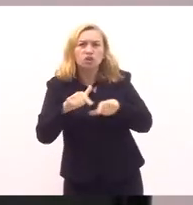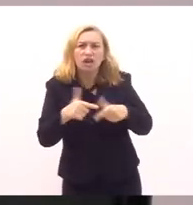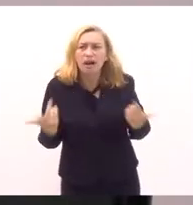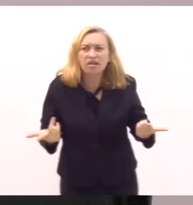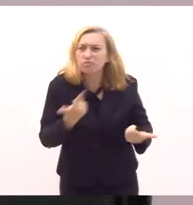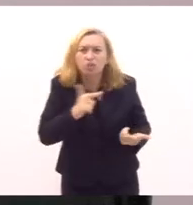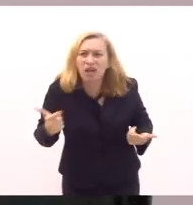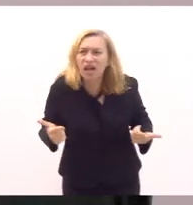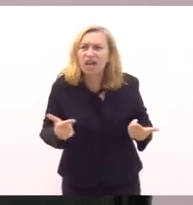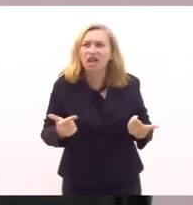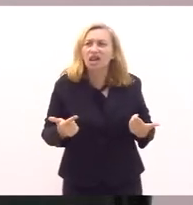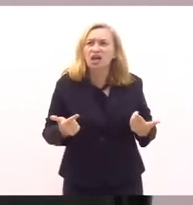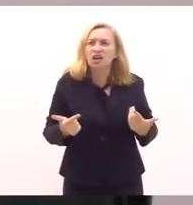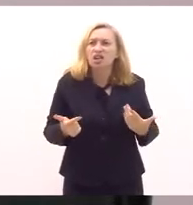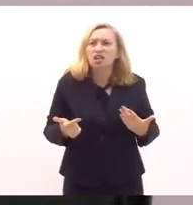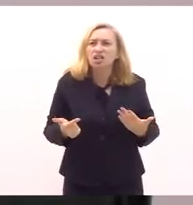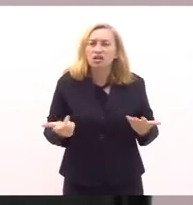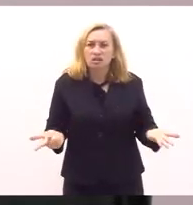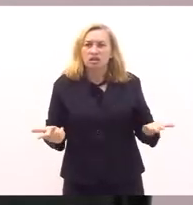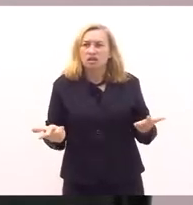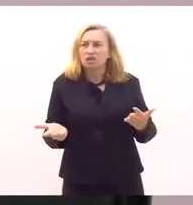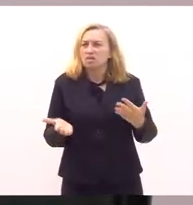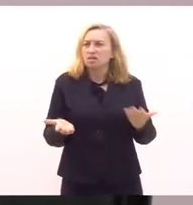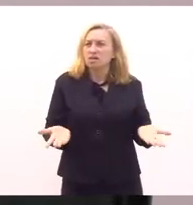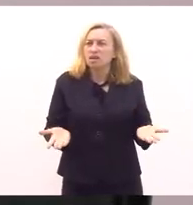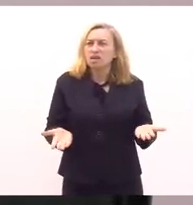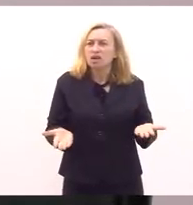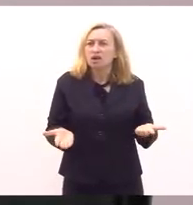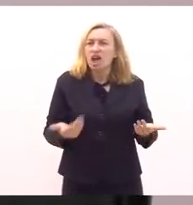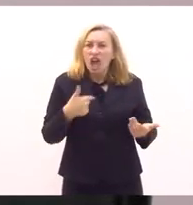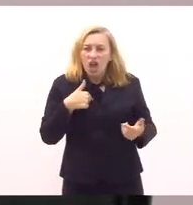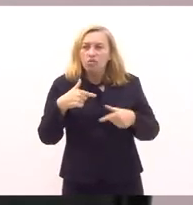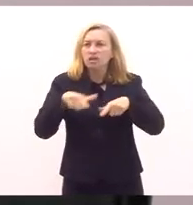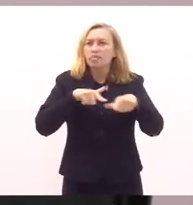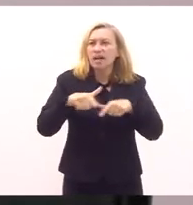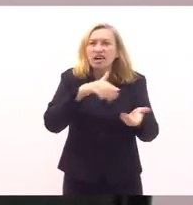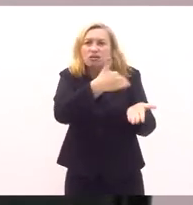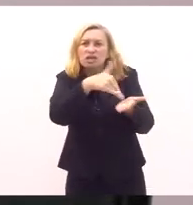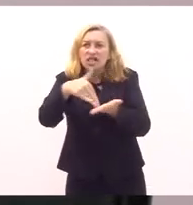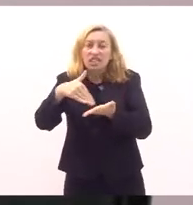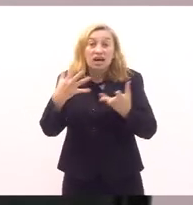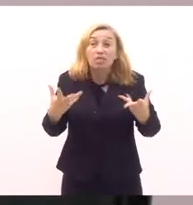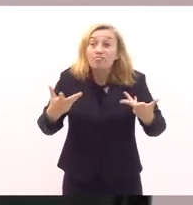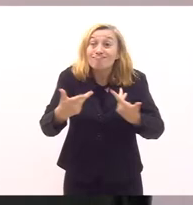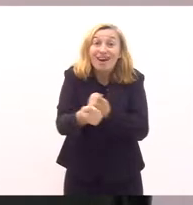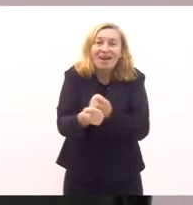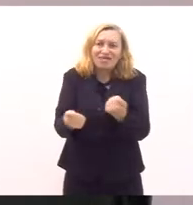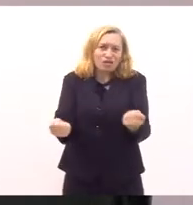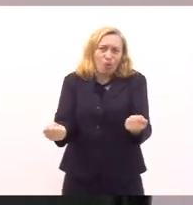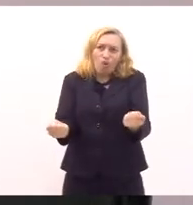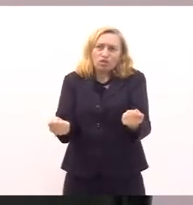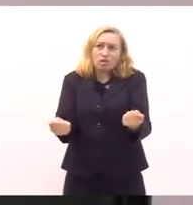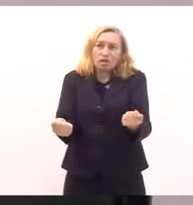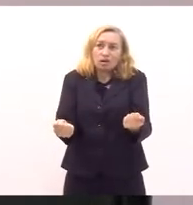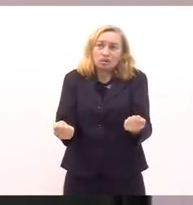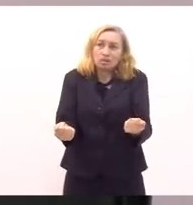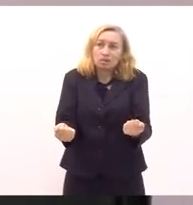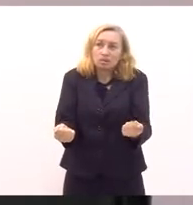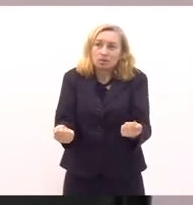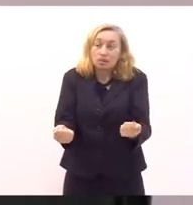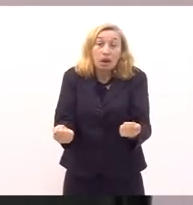tem. Botam como oportunismo. Eu trabalhei com secretários aqui incríveis, as coisas